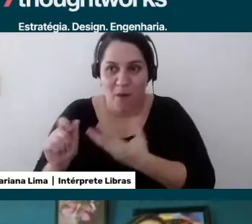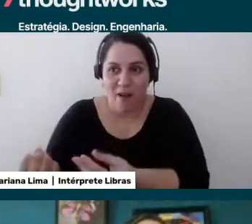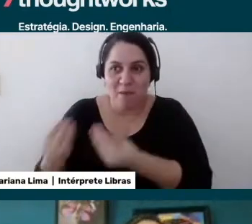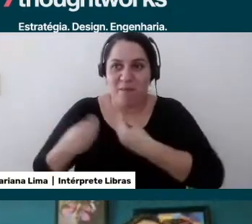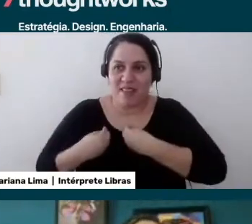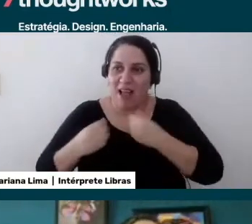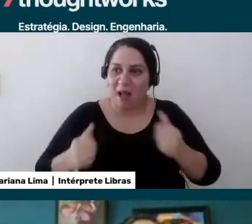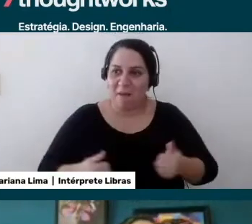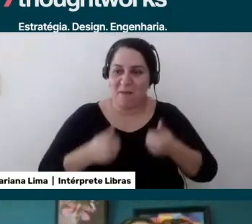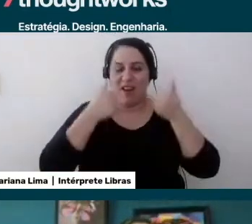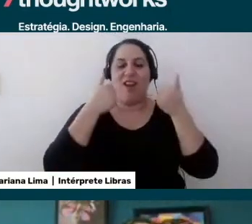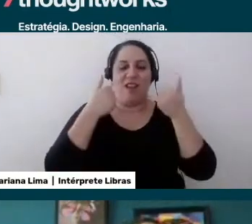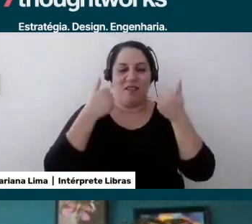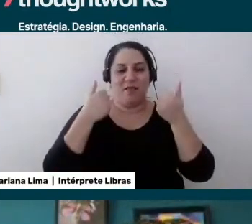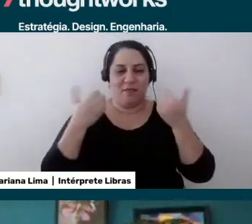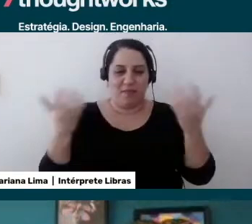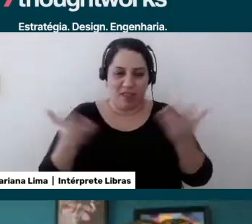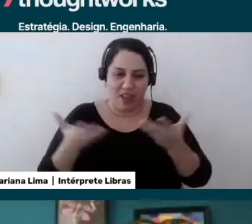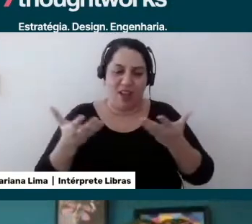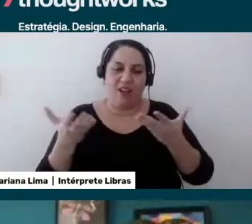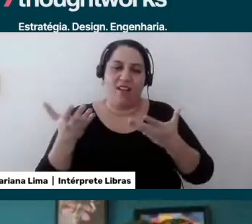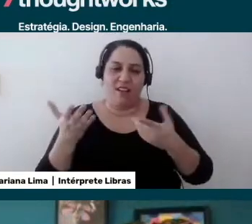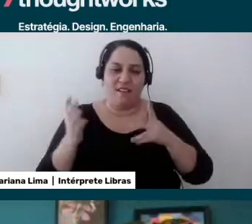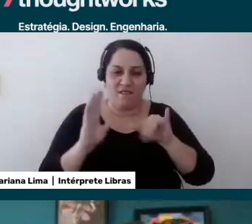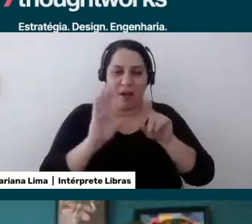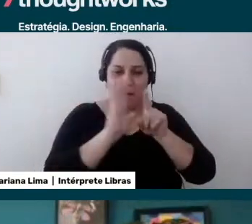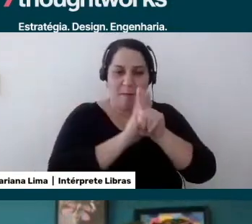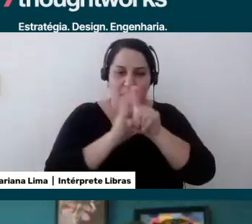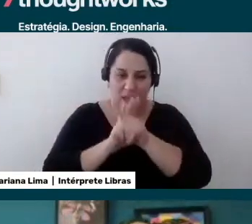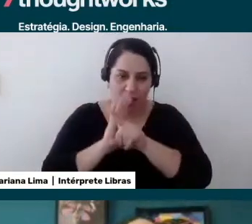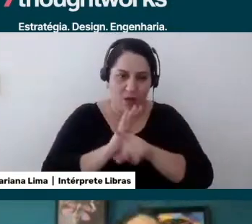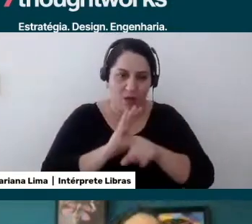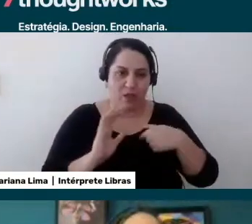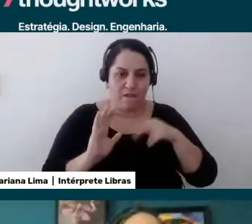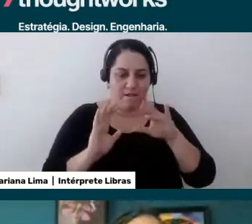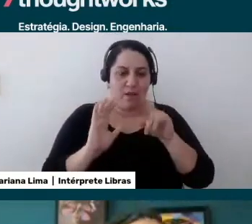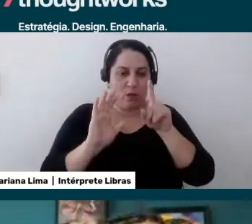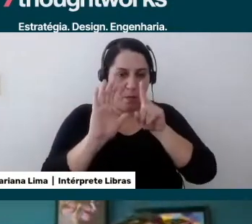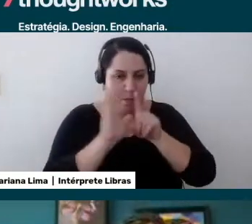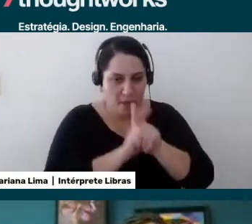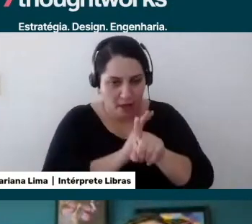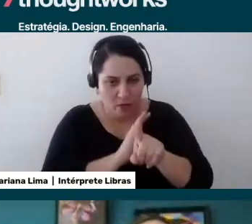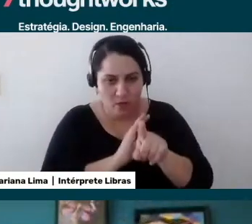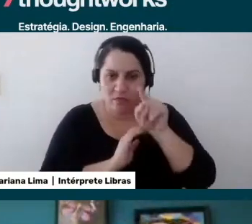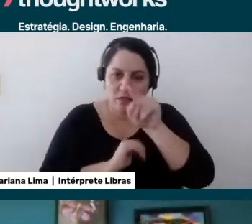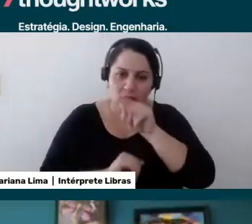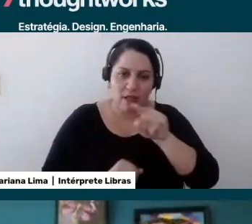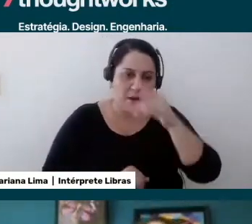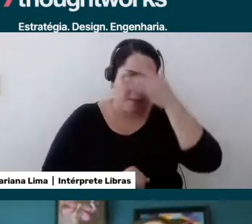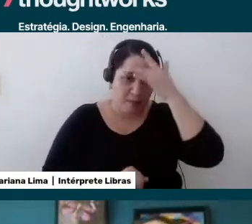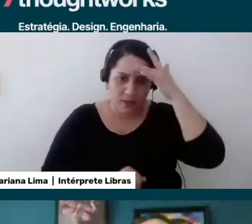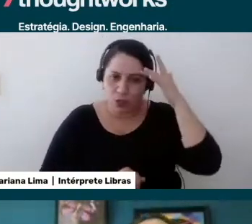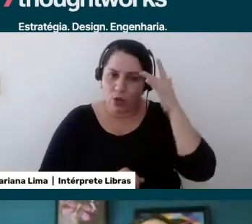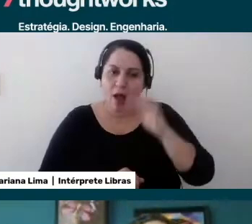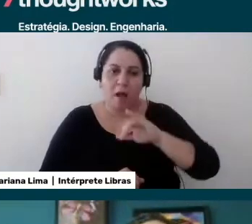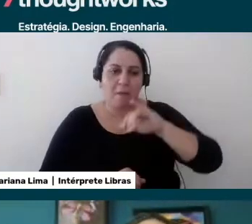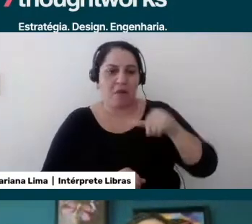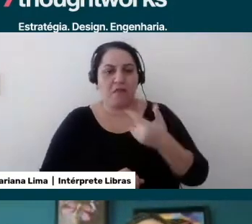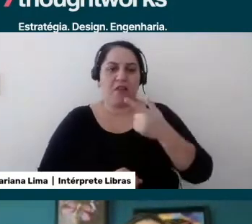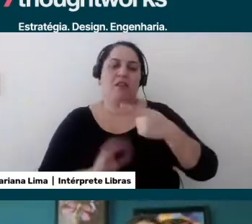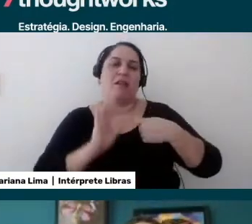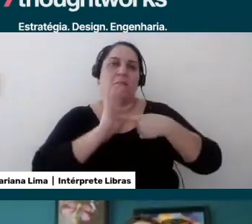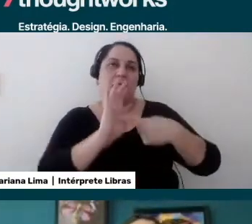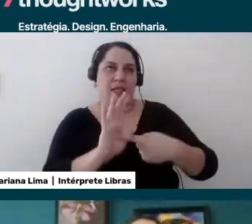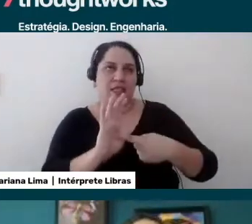agora começar com as perguntas, e a dinâmica vai ser assim, eu faço uma pergunta para uma das pessoas, ela aproveita, se